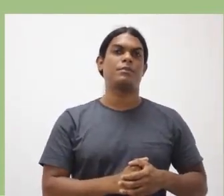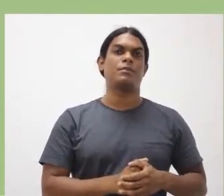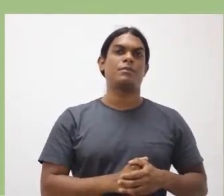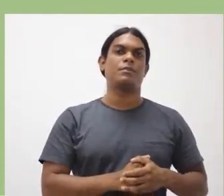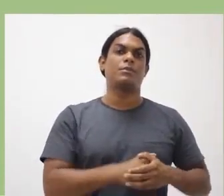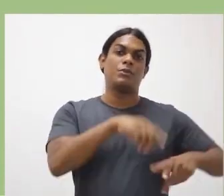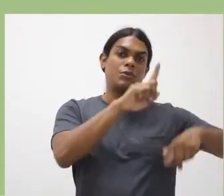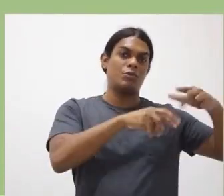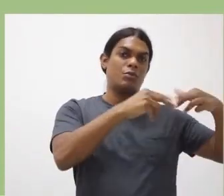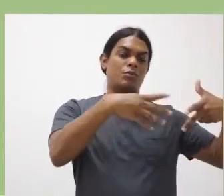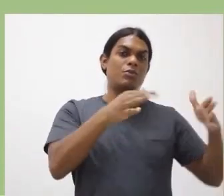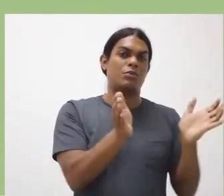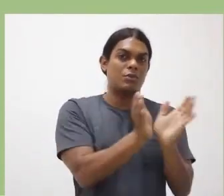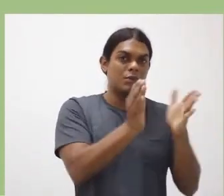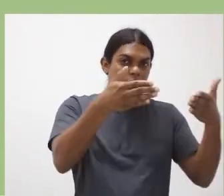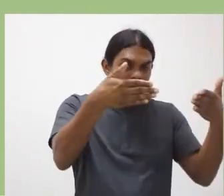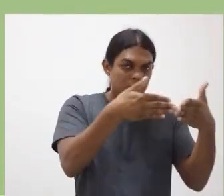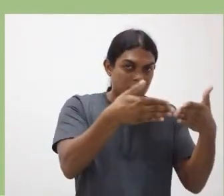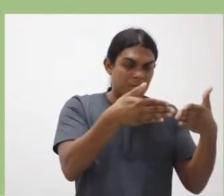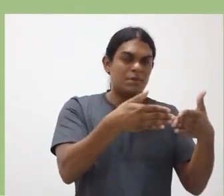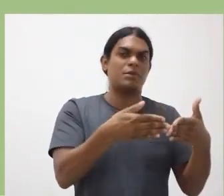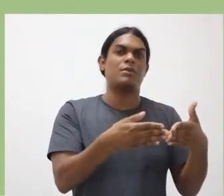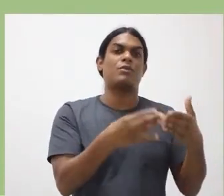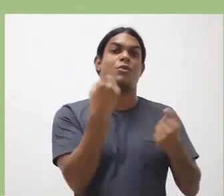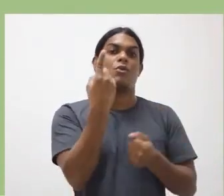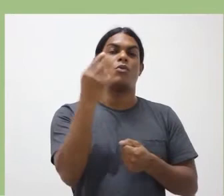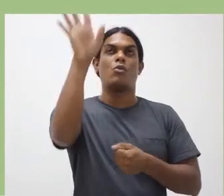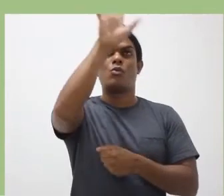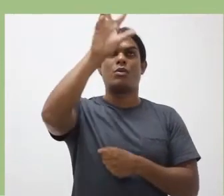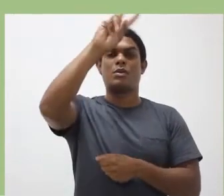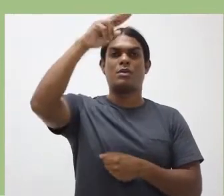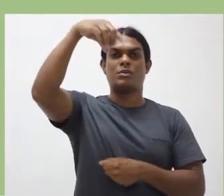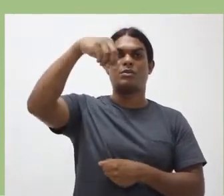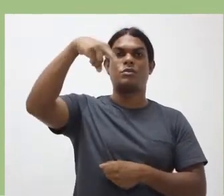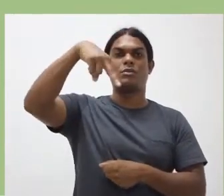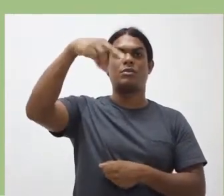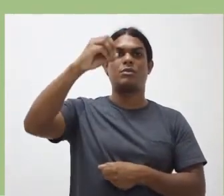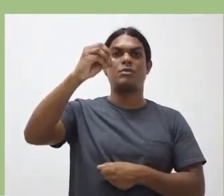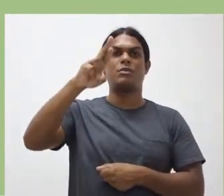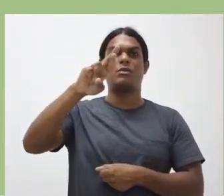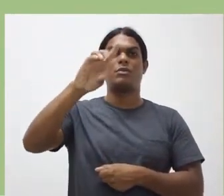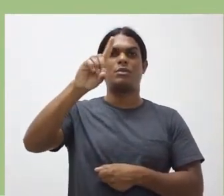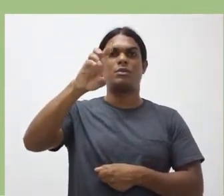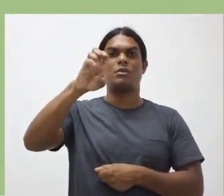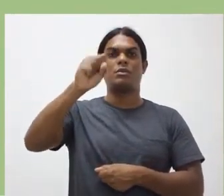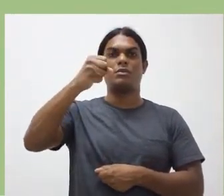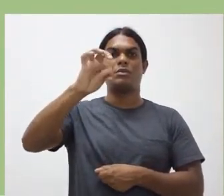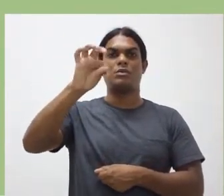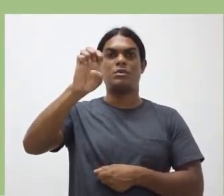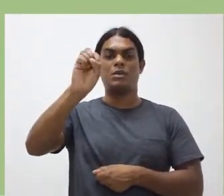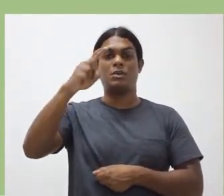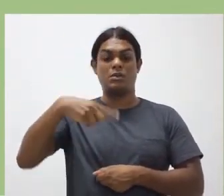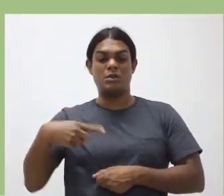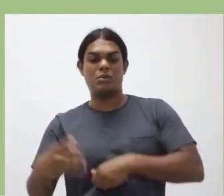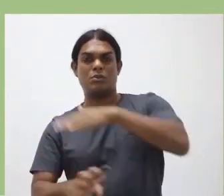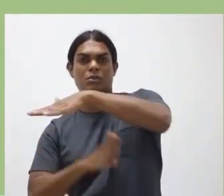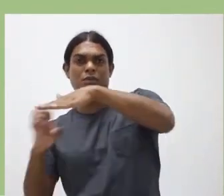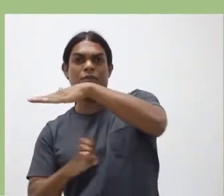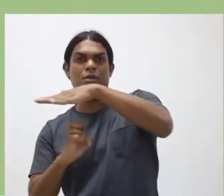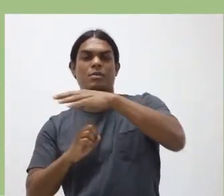com 2 unidades fabris, uma na região nordeste do país e outra na região sudeste do